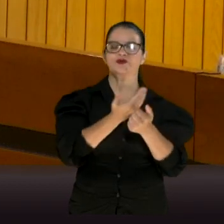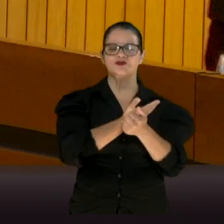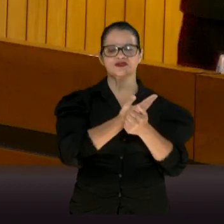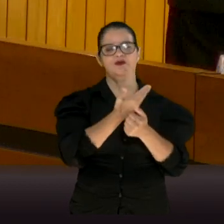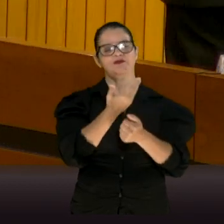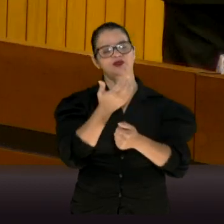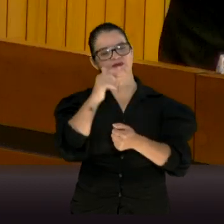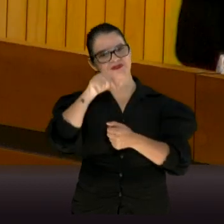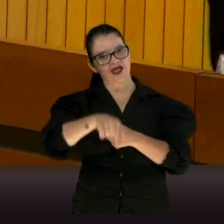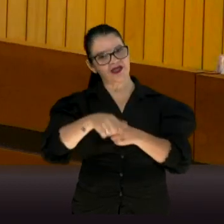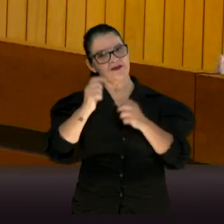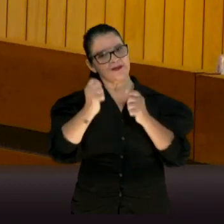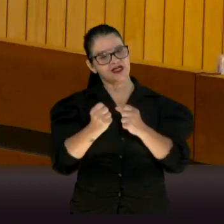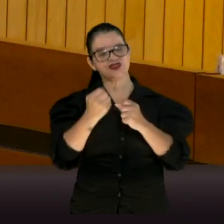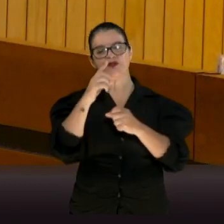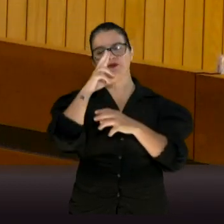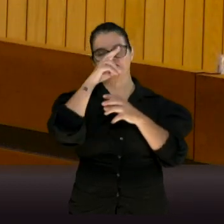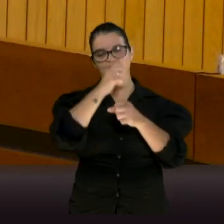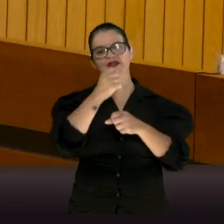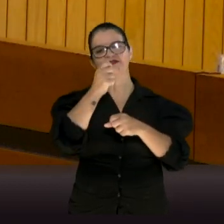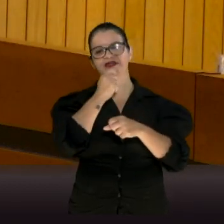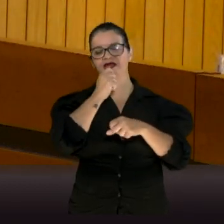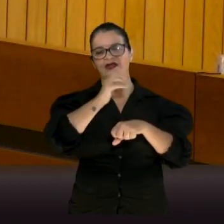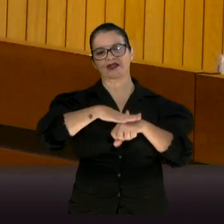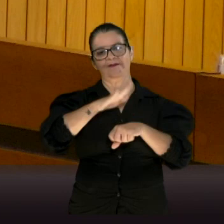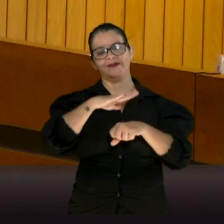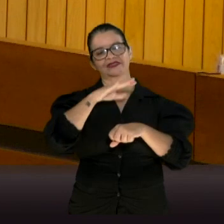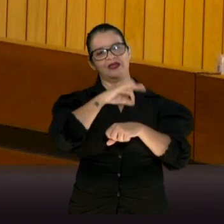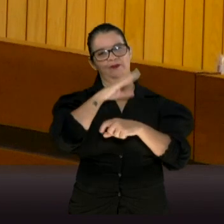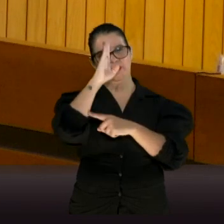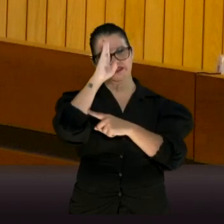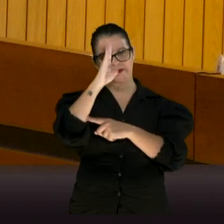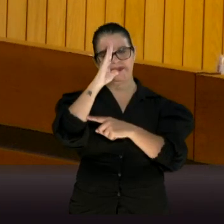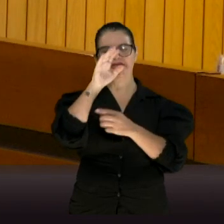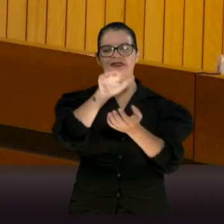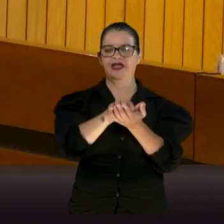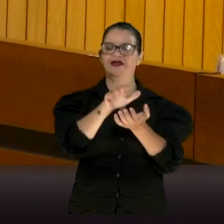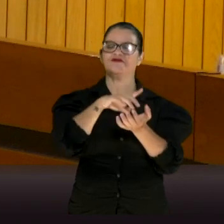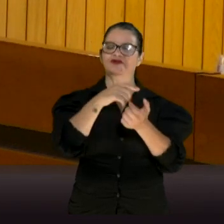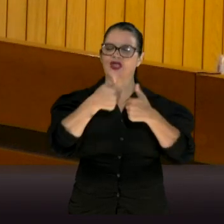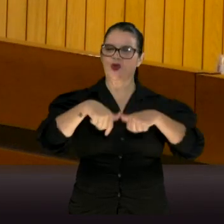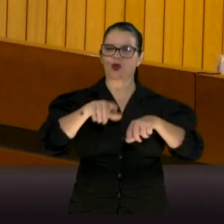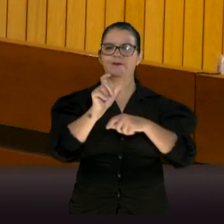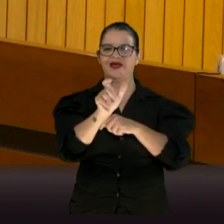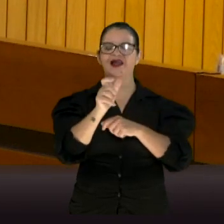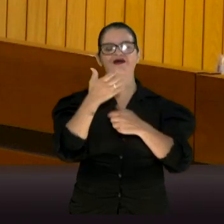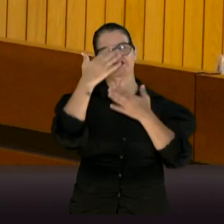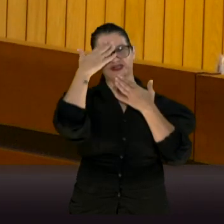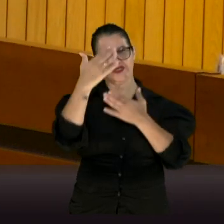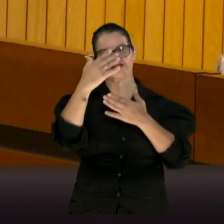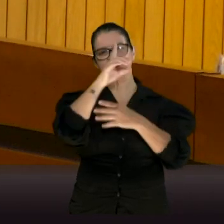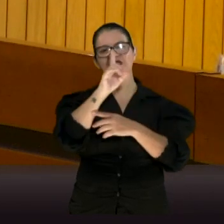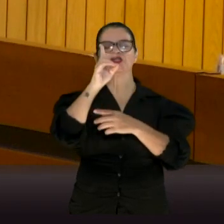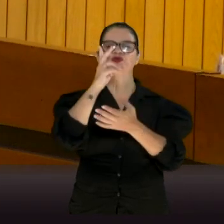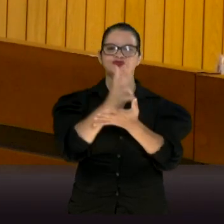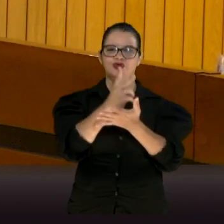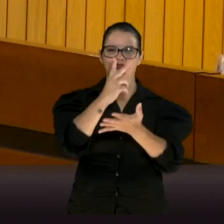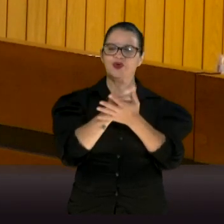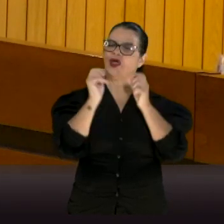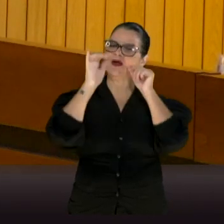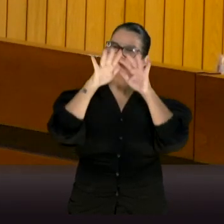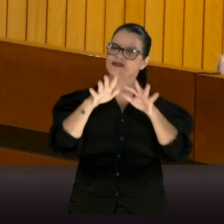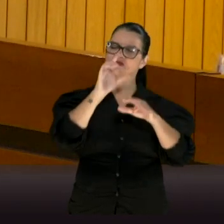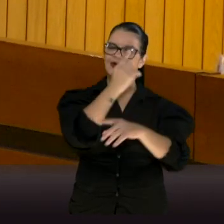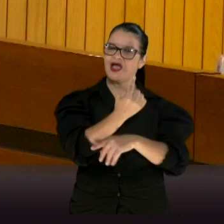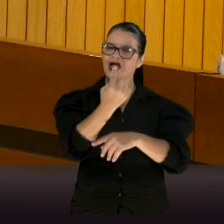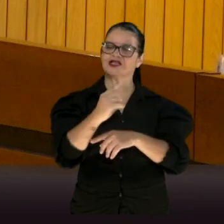colegas, para que a gente fortaleça ainda mais a Polícia Militar de Pernambuco. Então, ficam aqui nossas palavras, nossa gratidão, que Deus continue abençoando a